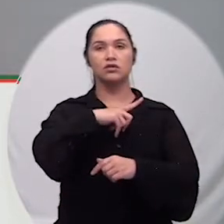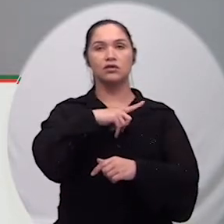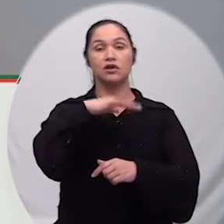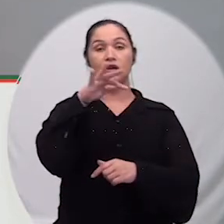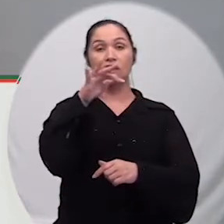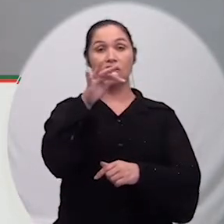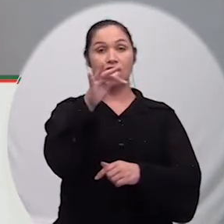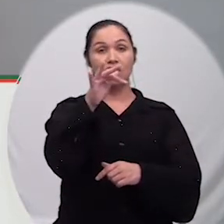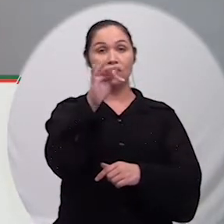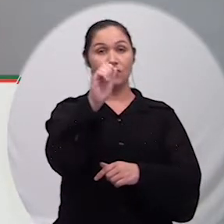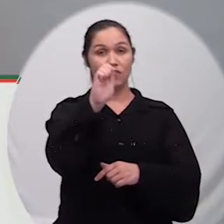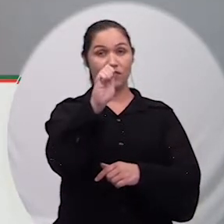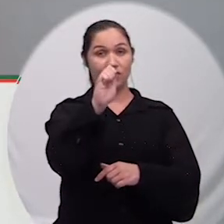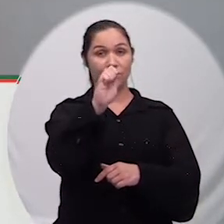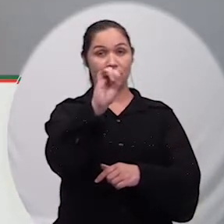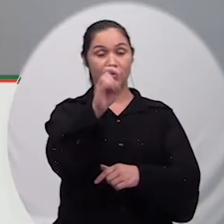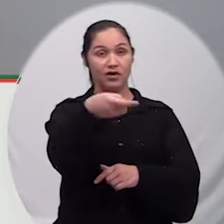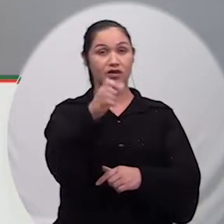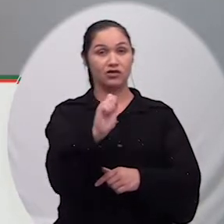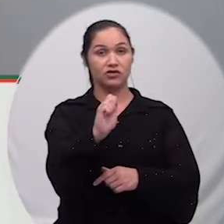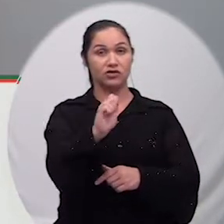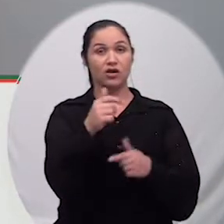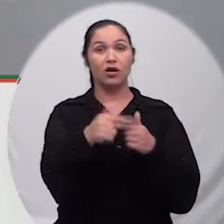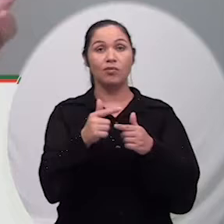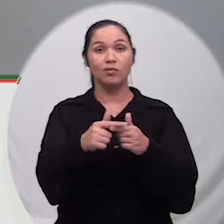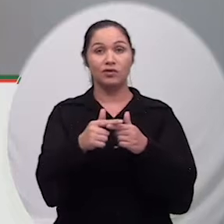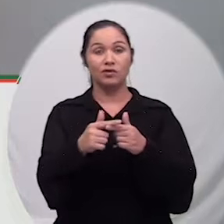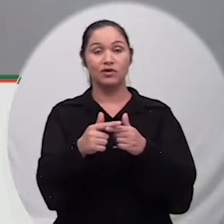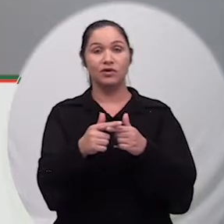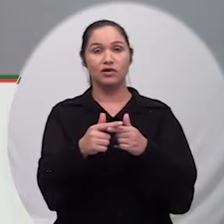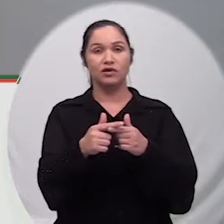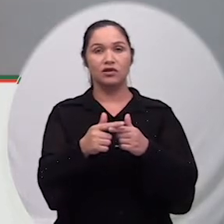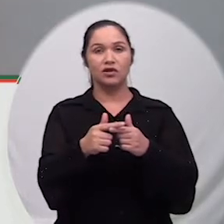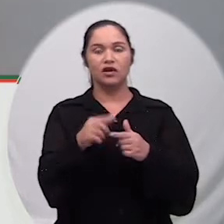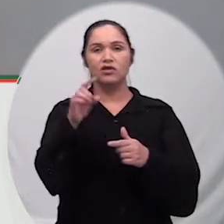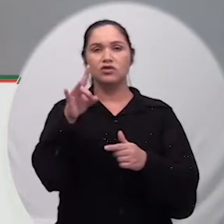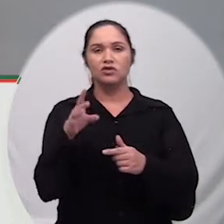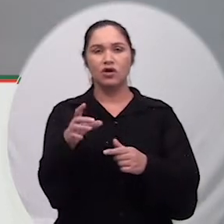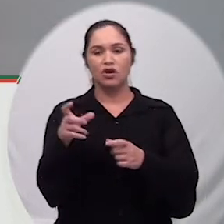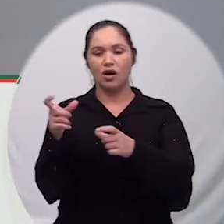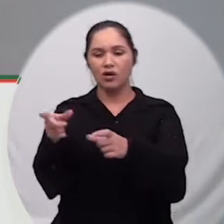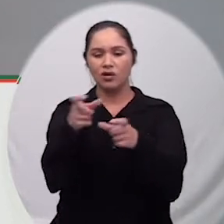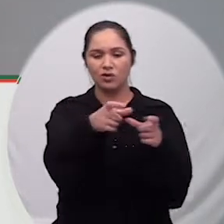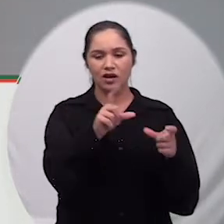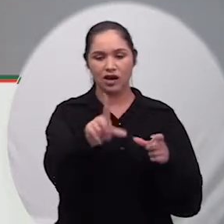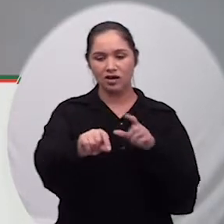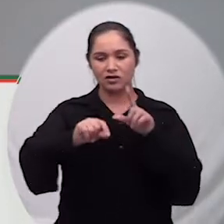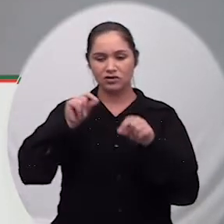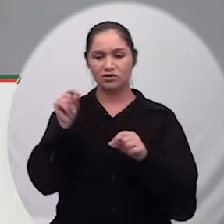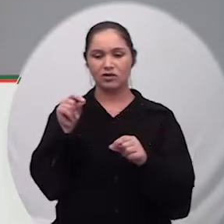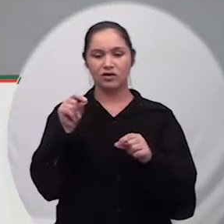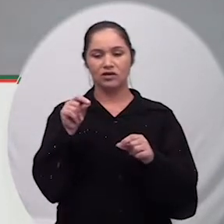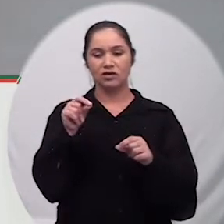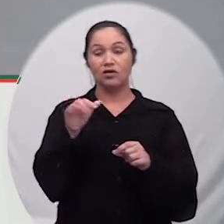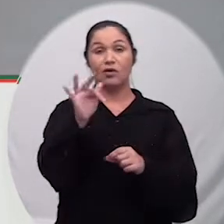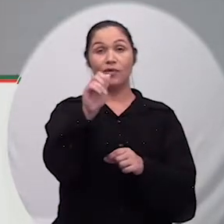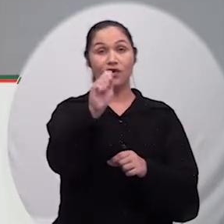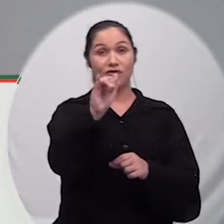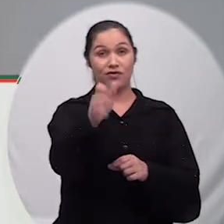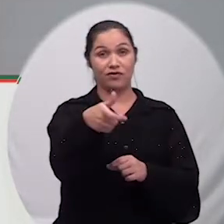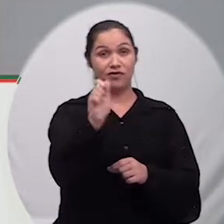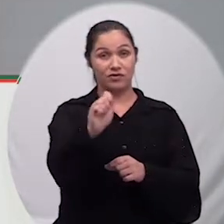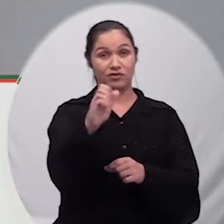não têm? Por que colocar essas faixas de conflito? Por que não colocar elas em todos os cruzamentos, né? Dada a organização e a